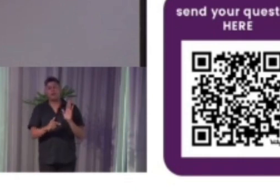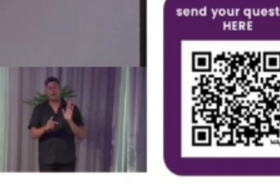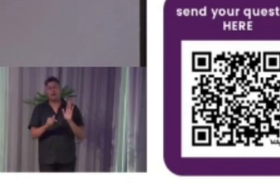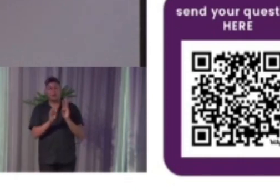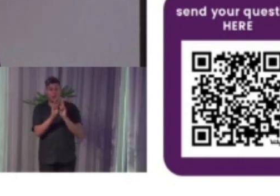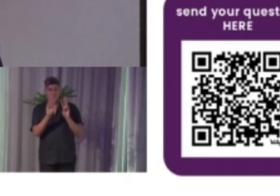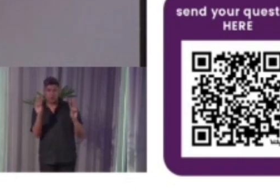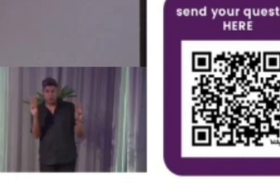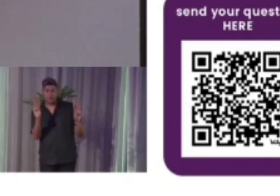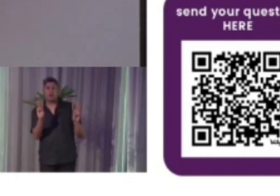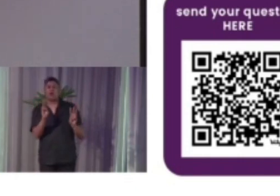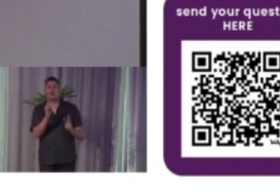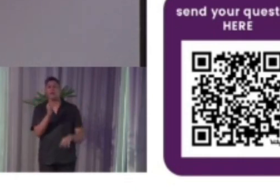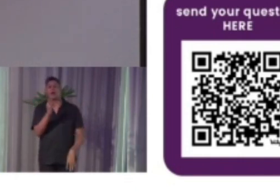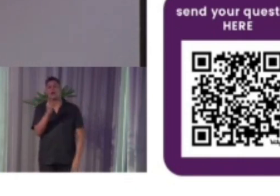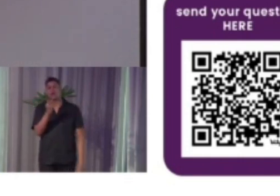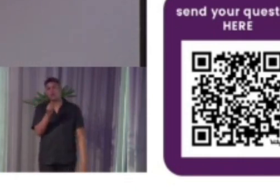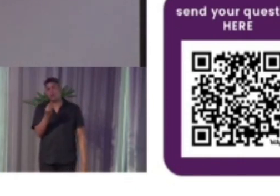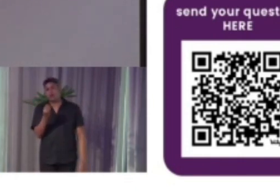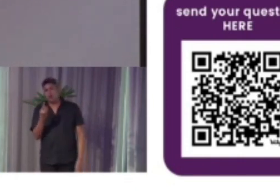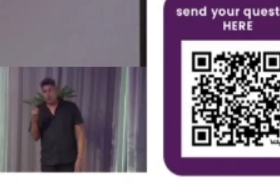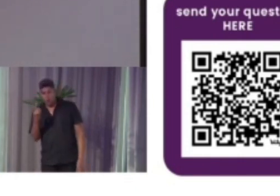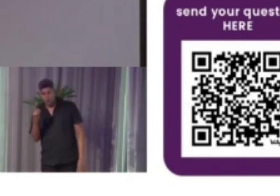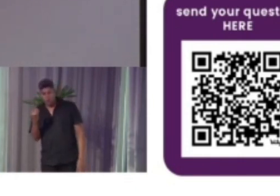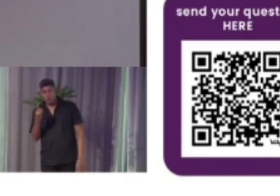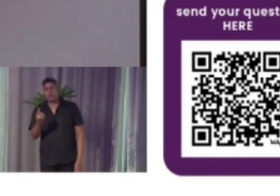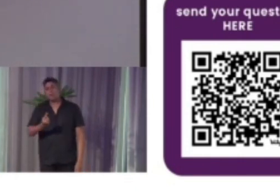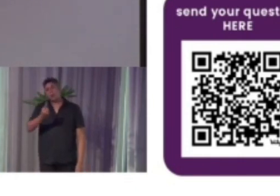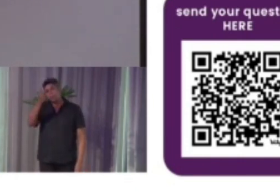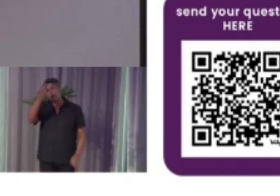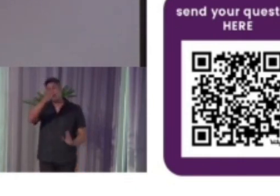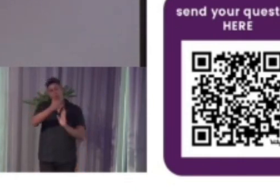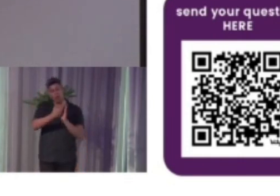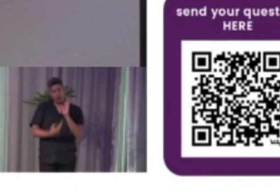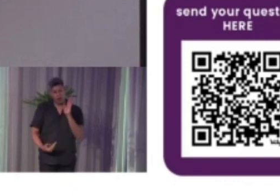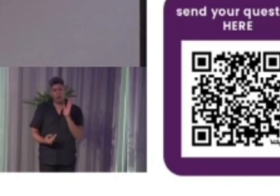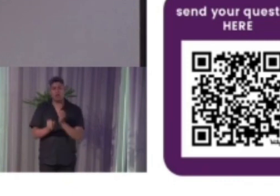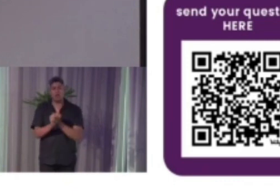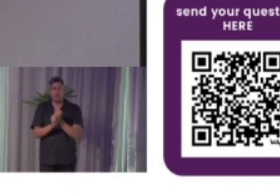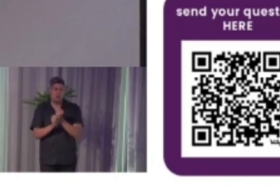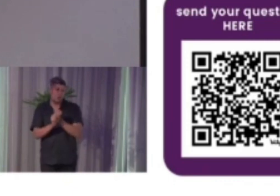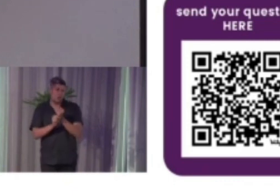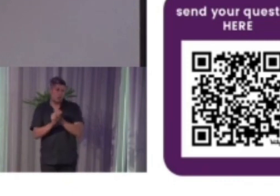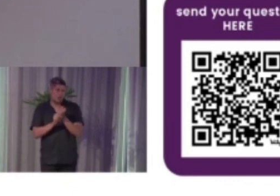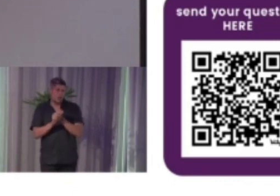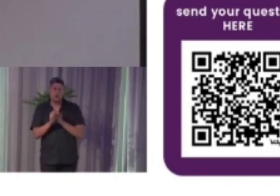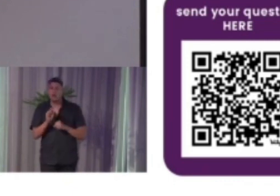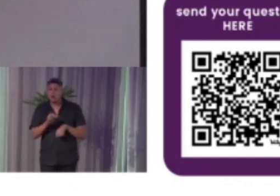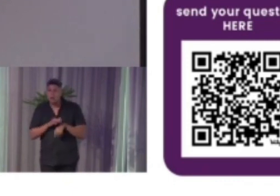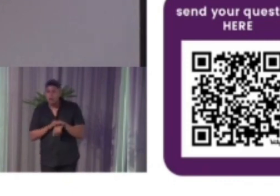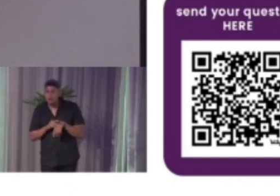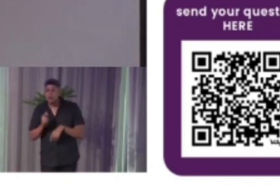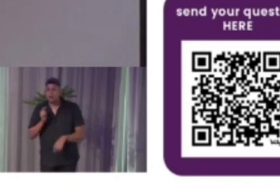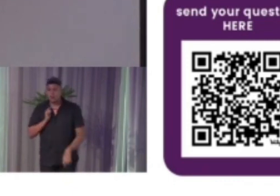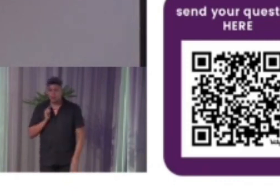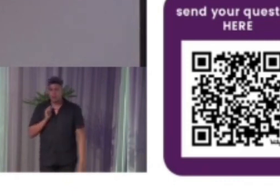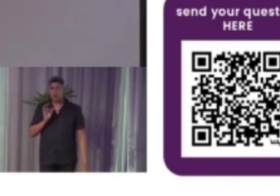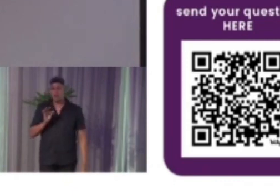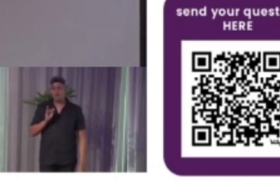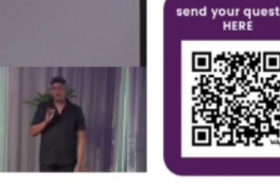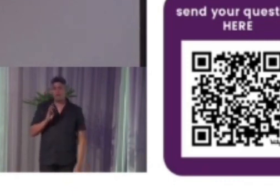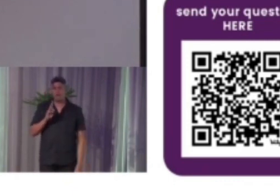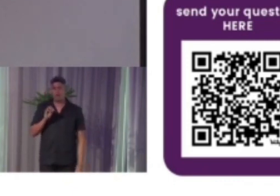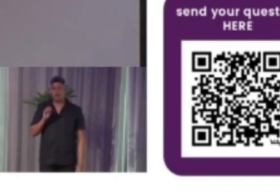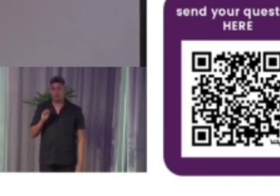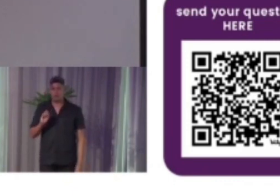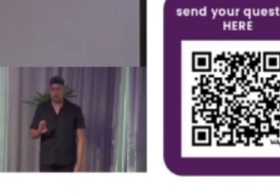que em 2011 nós publicamos o primeiro relatório anual de pacientes com fibrose cística, referente ao